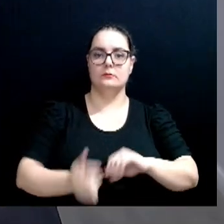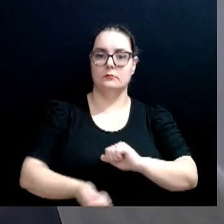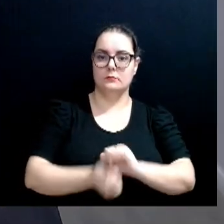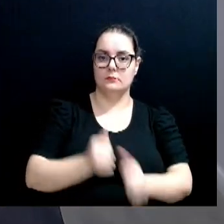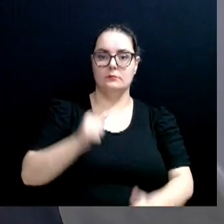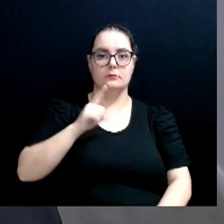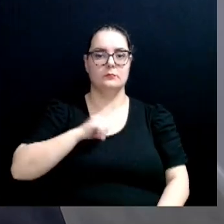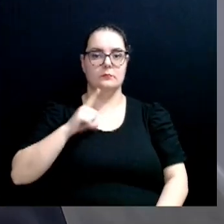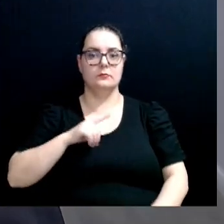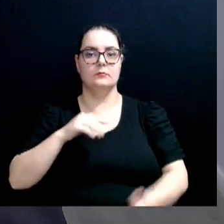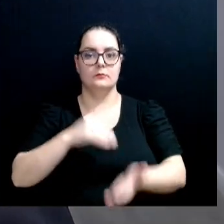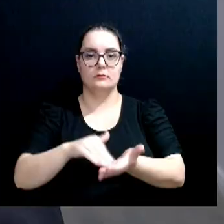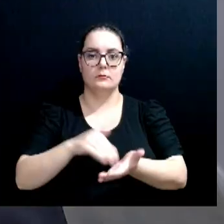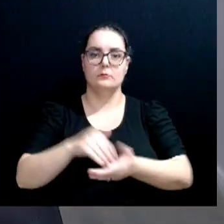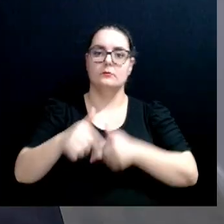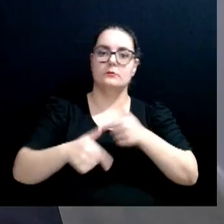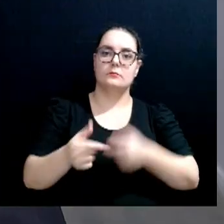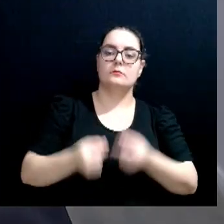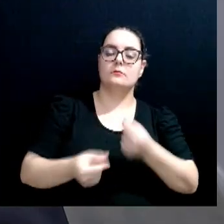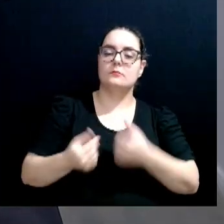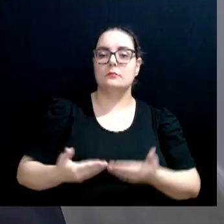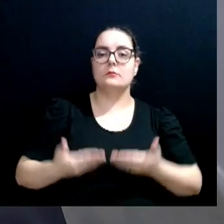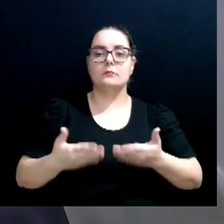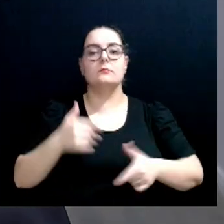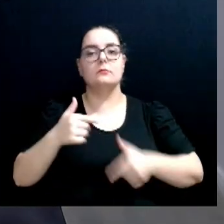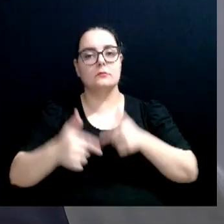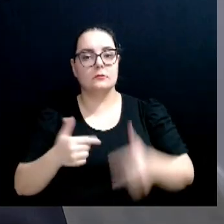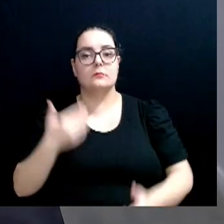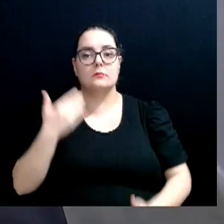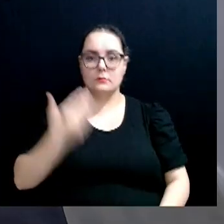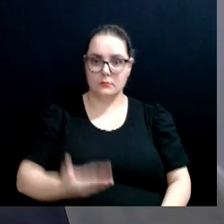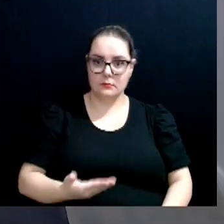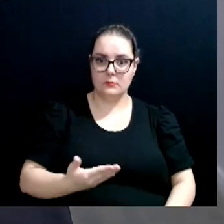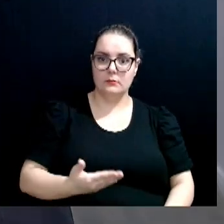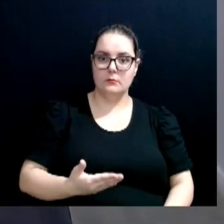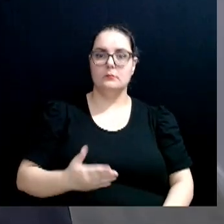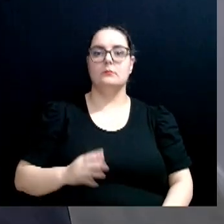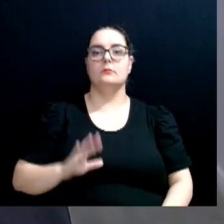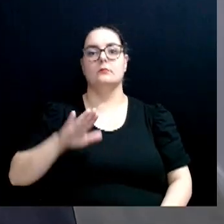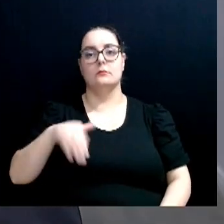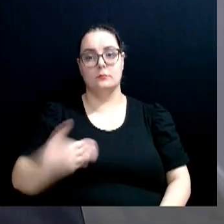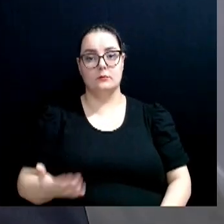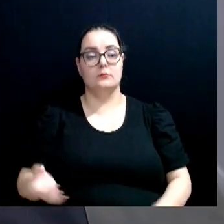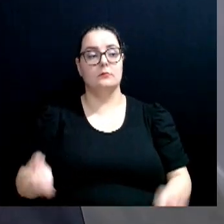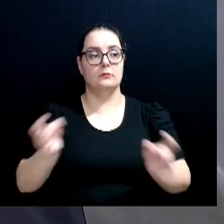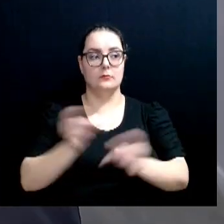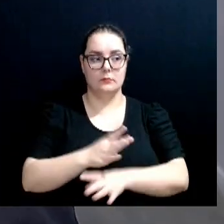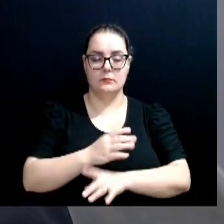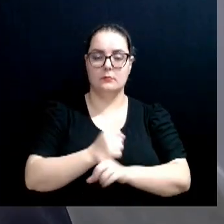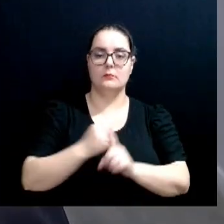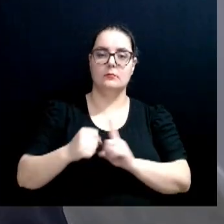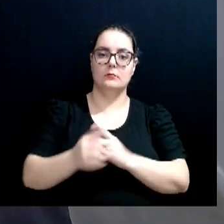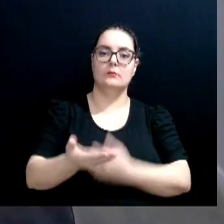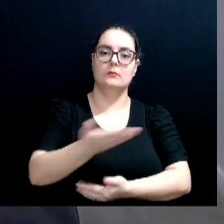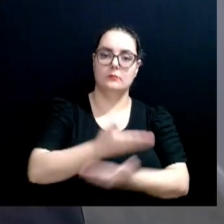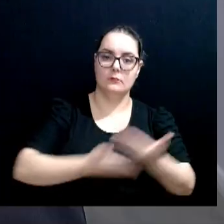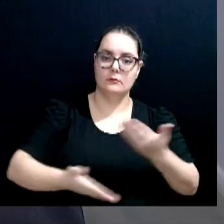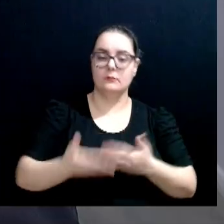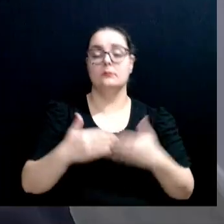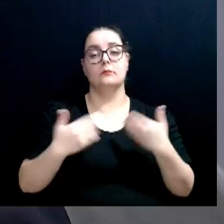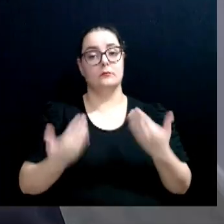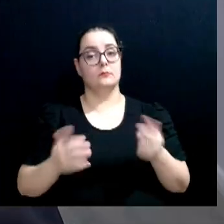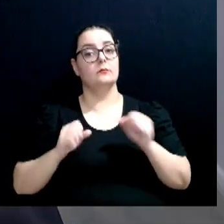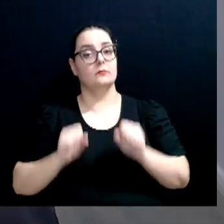de Trabalho e Renda oferecendo um trabalho para ele logo que ele estiver apto a ser ressocializado. E assim ele vai poder resgatar